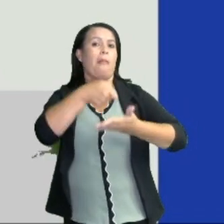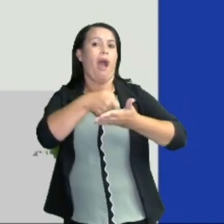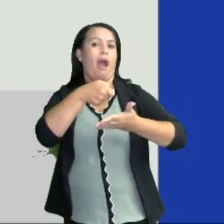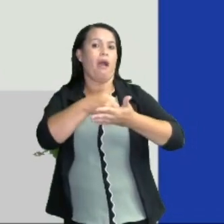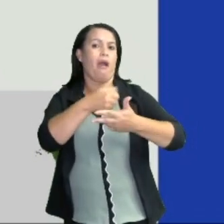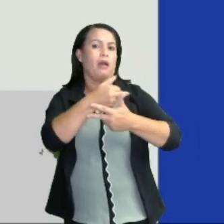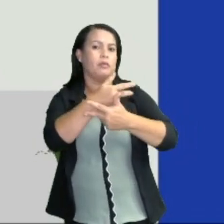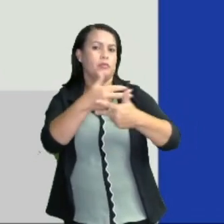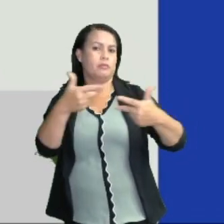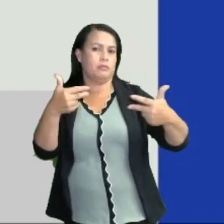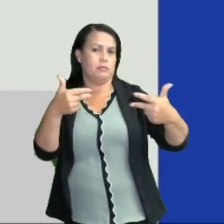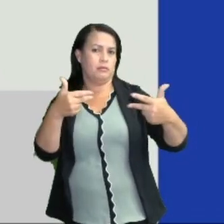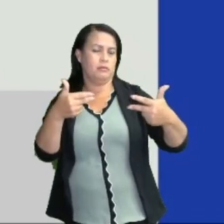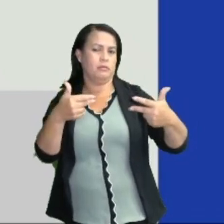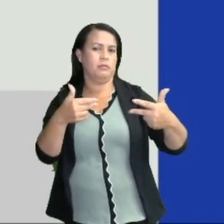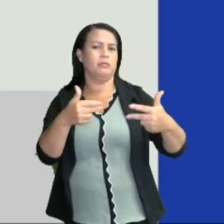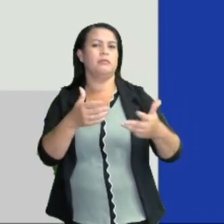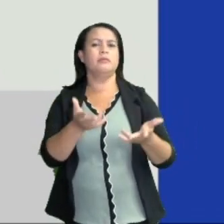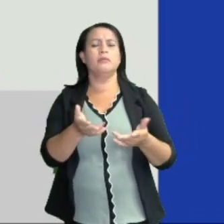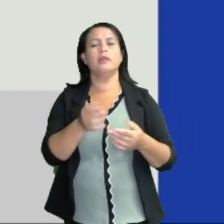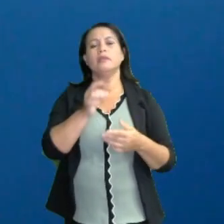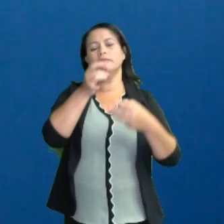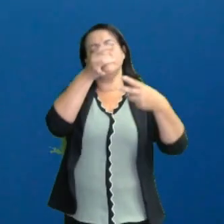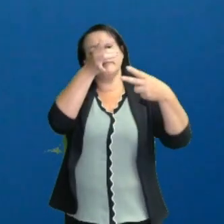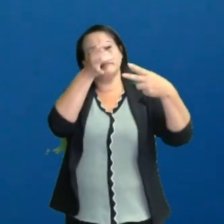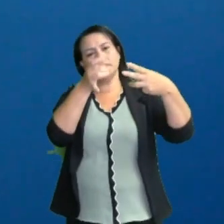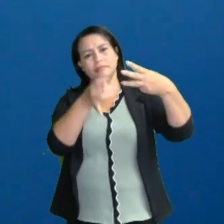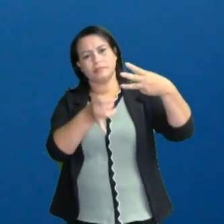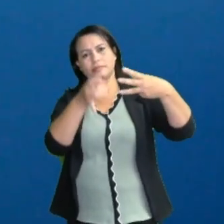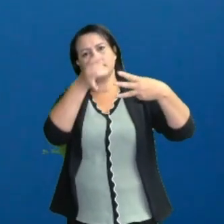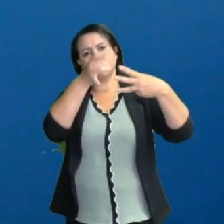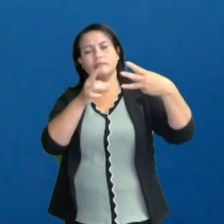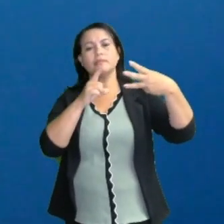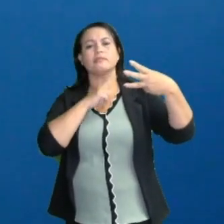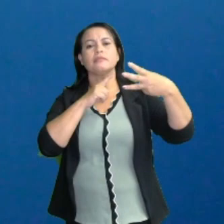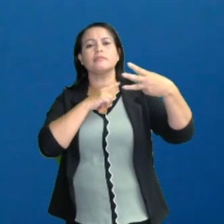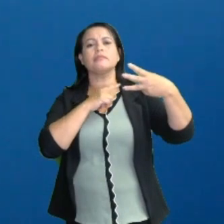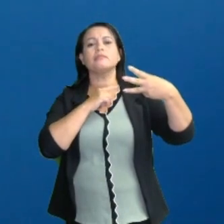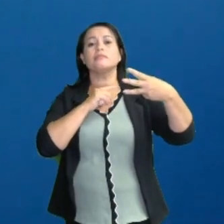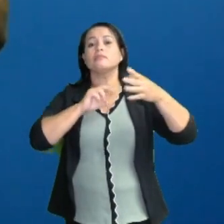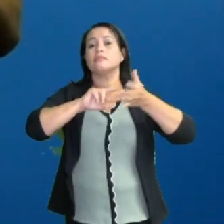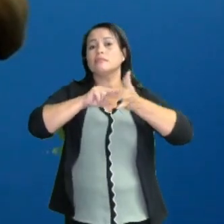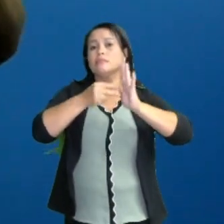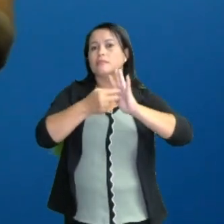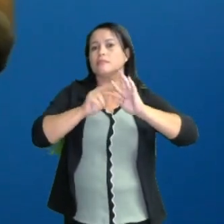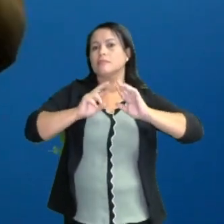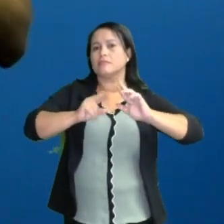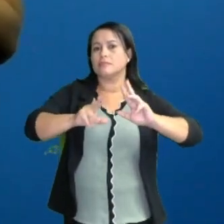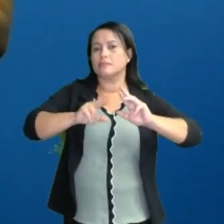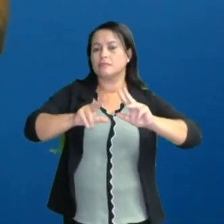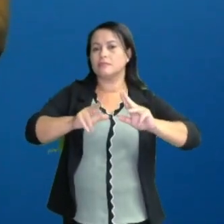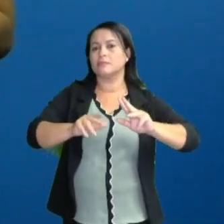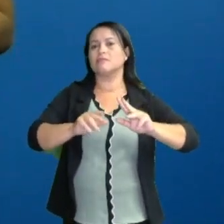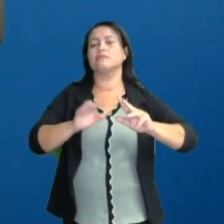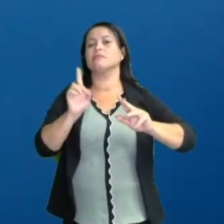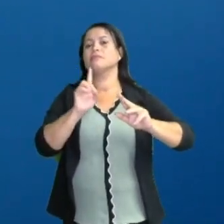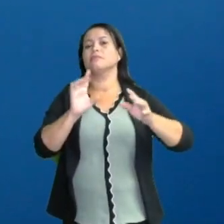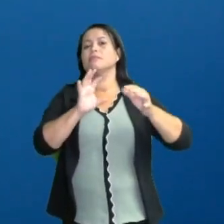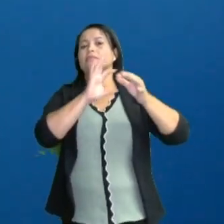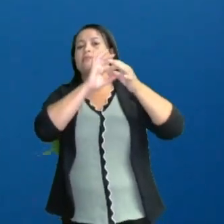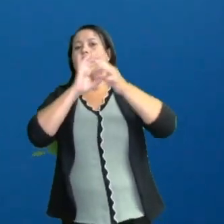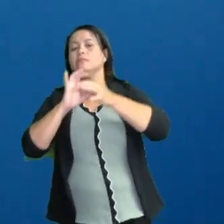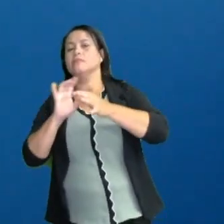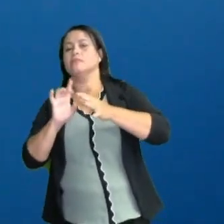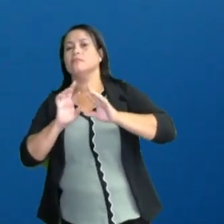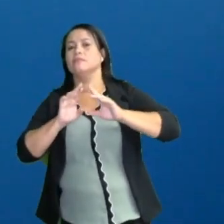despesas, pagar. Tá certo? Então, em cada frase, a gente tem um sentido diferente e que não está interligado um com o